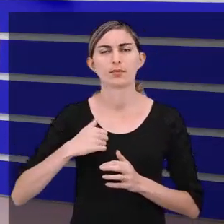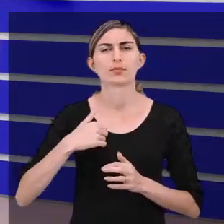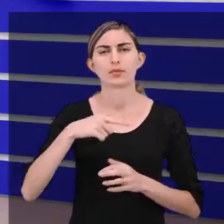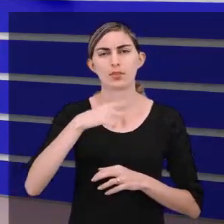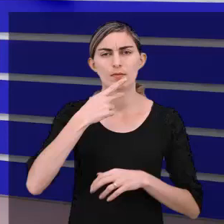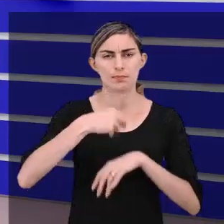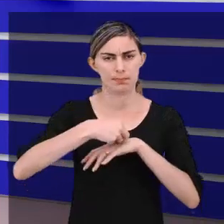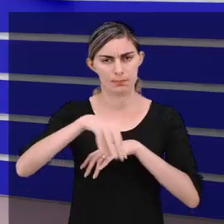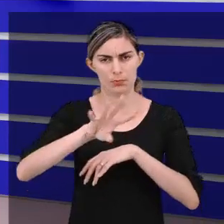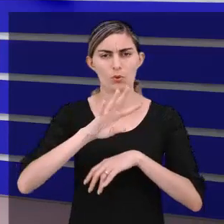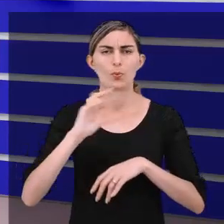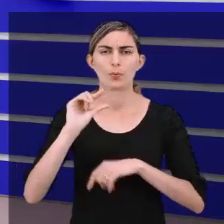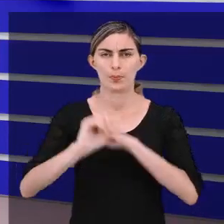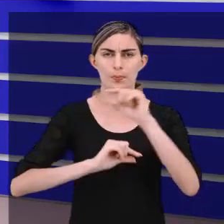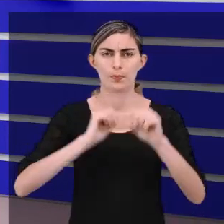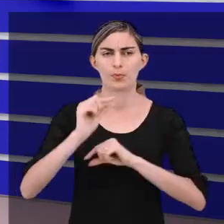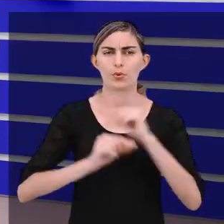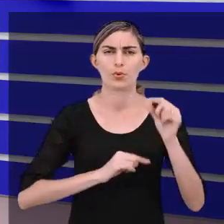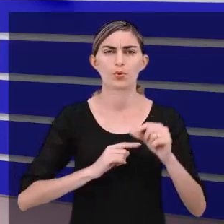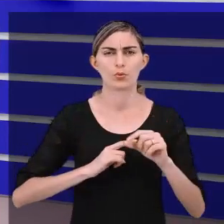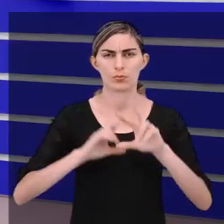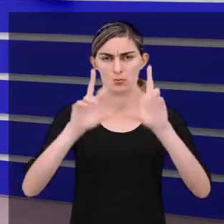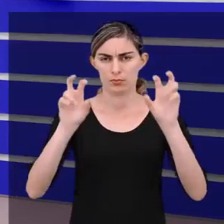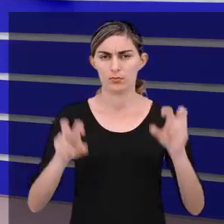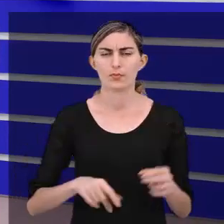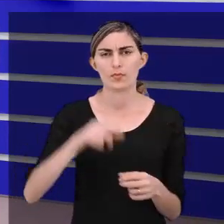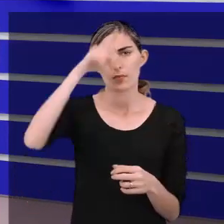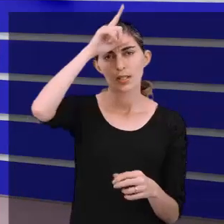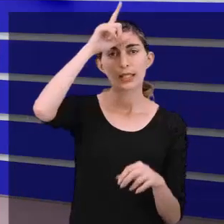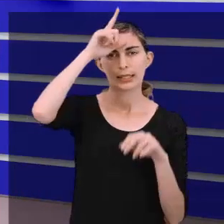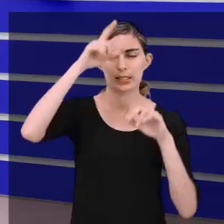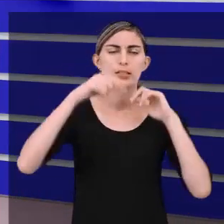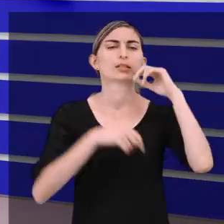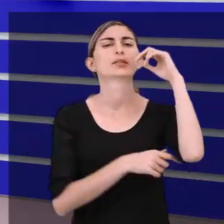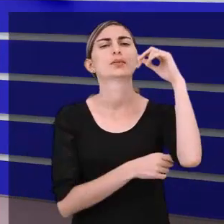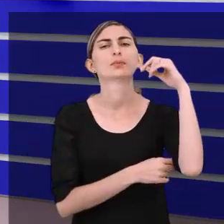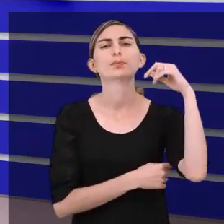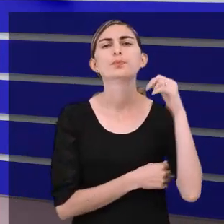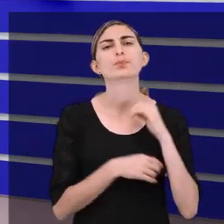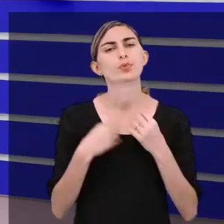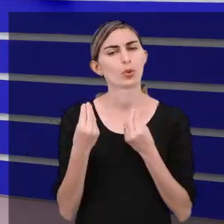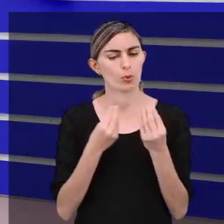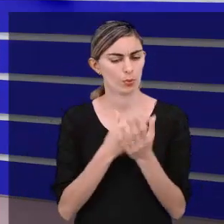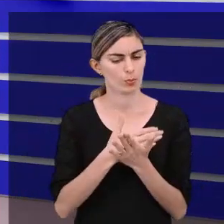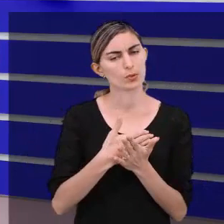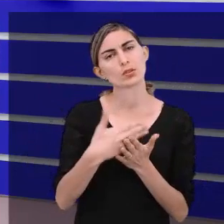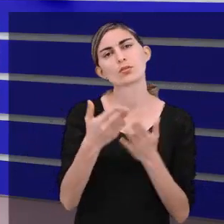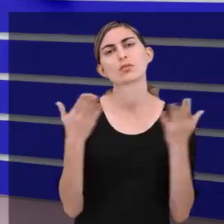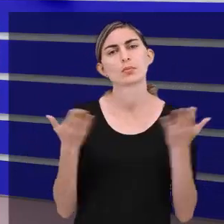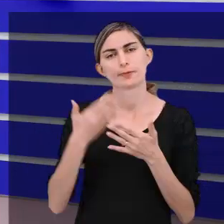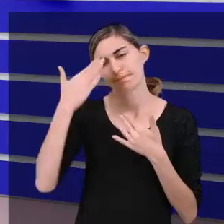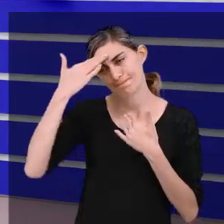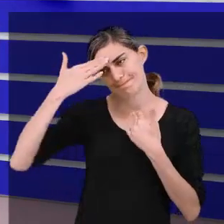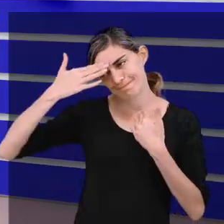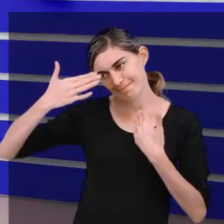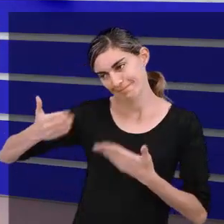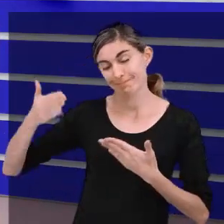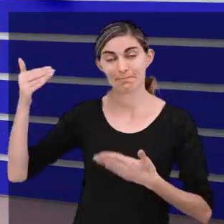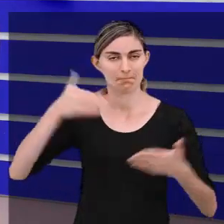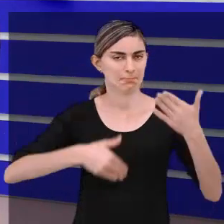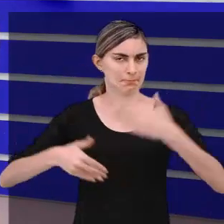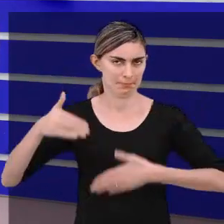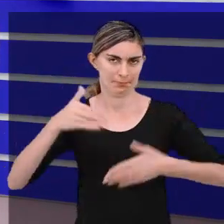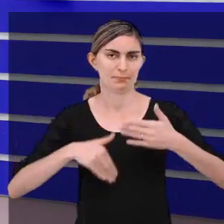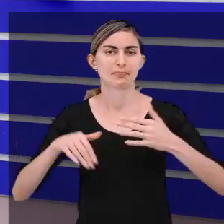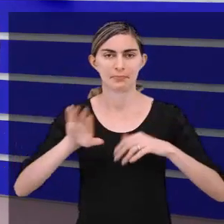trará um pouco das questões de liderança. Começamos aqui agradecendo, Ana, a sua